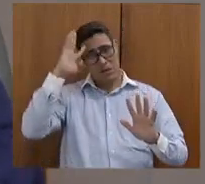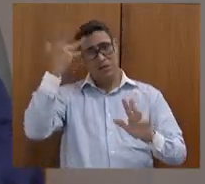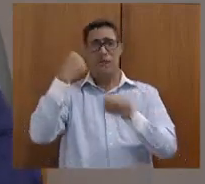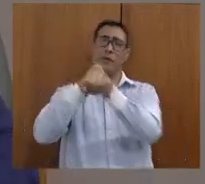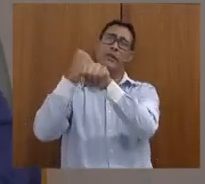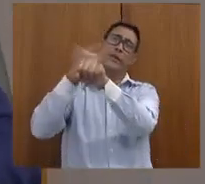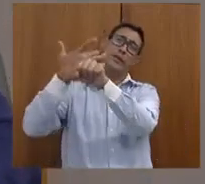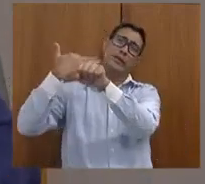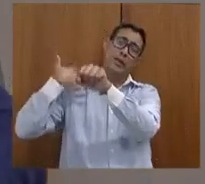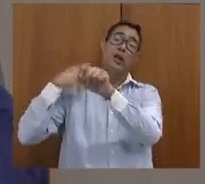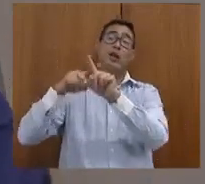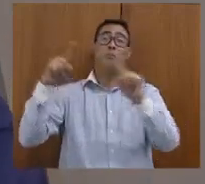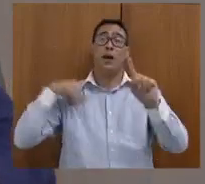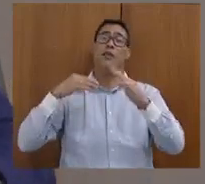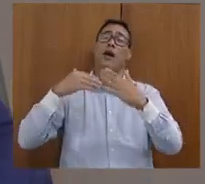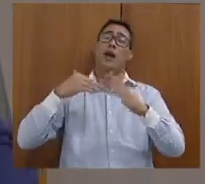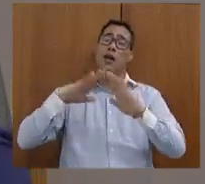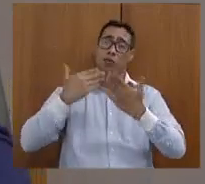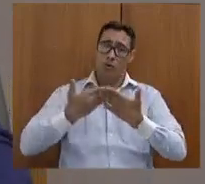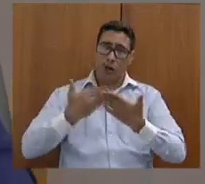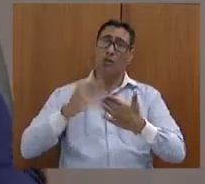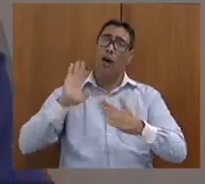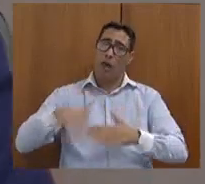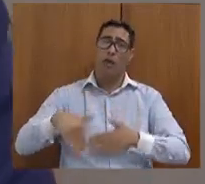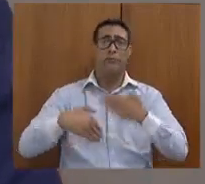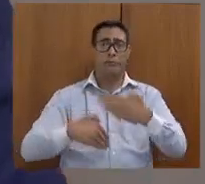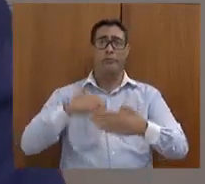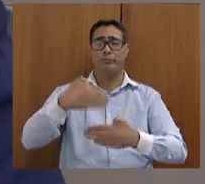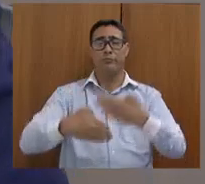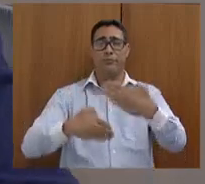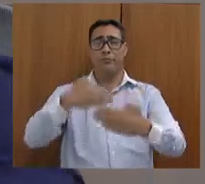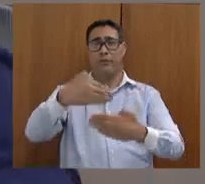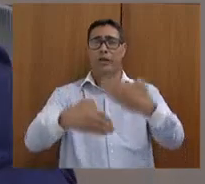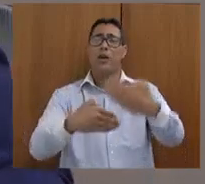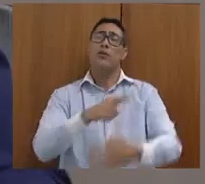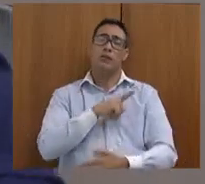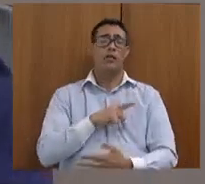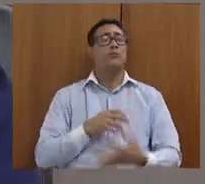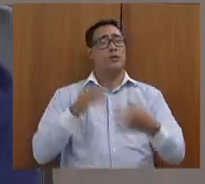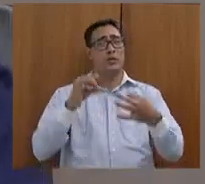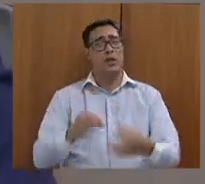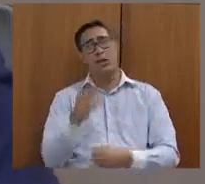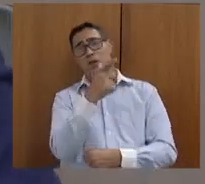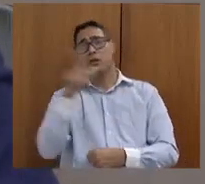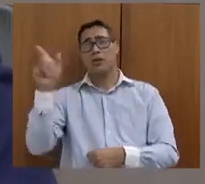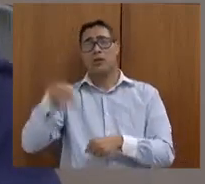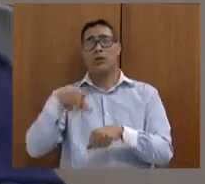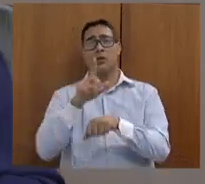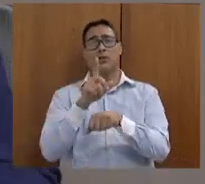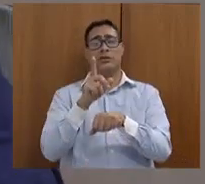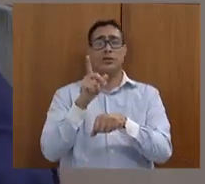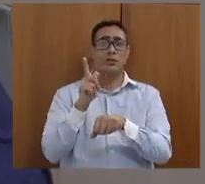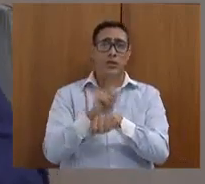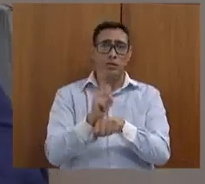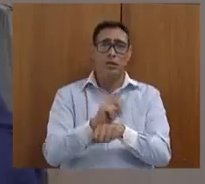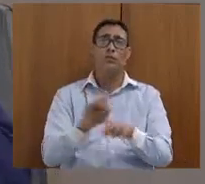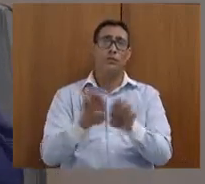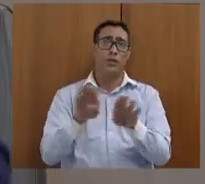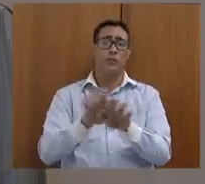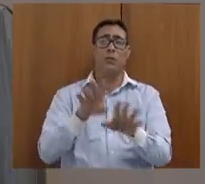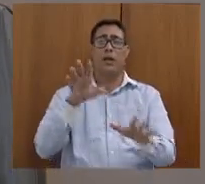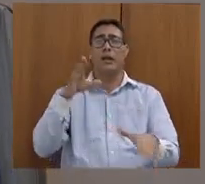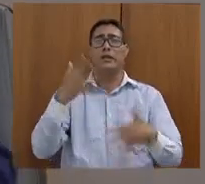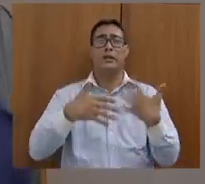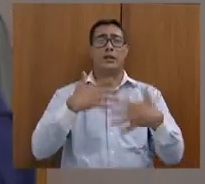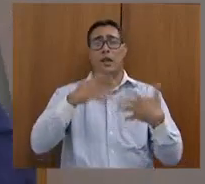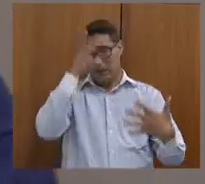agora É como diz a educação é um passo de cada vez tenho certeza que outras gestão é que outras frentes de gestão tomar conta